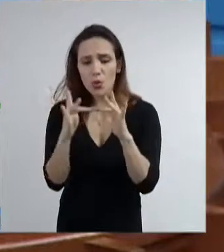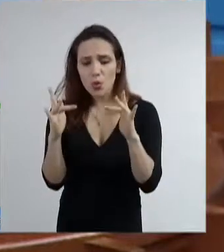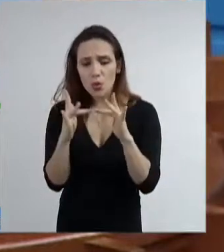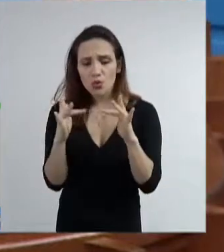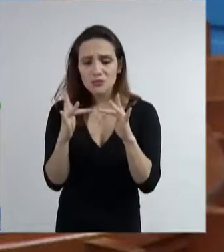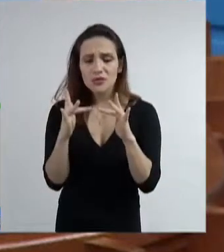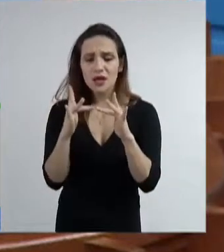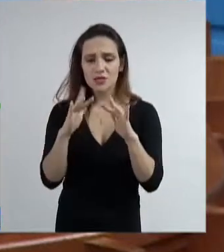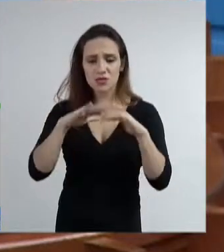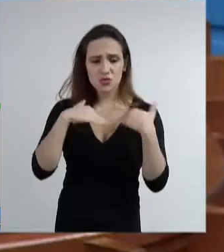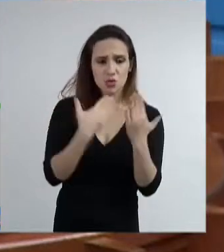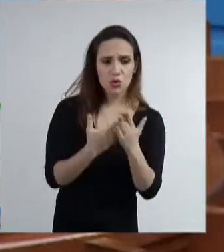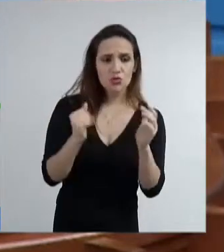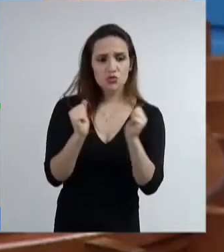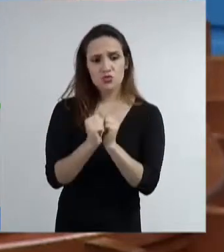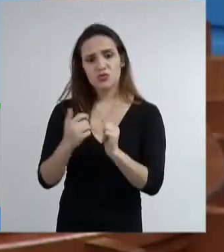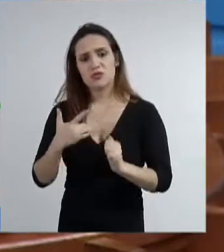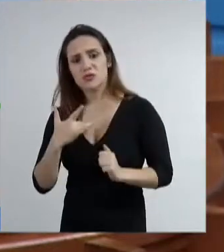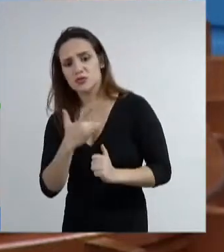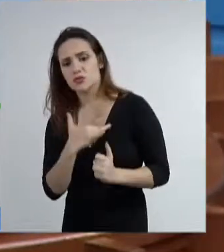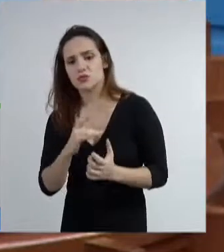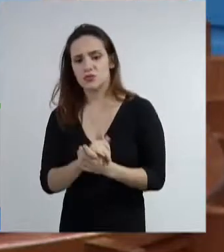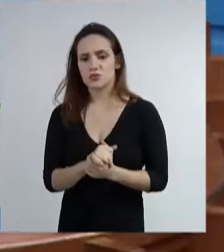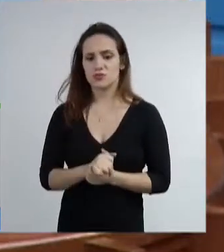saúde mental, mas que nem sempre